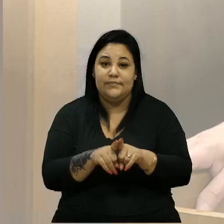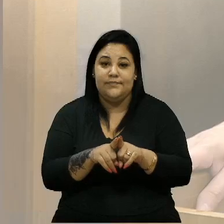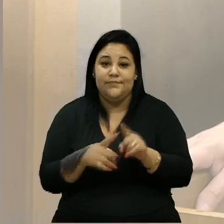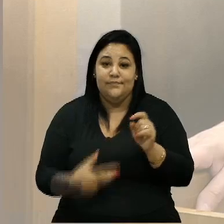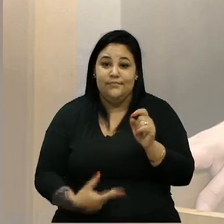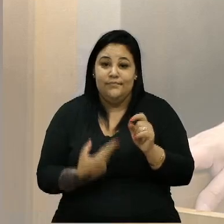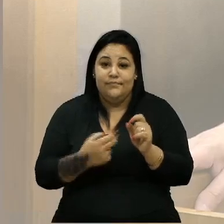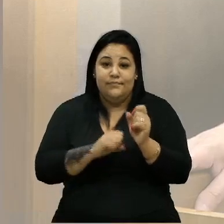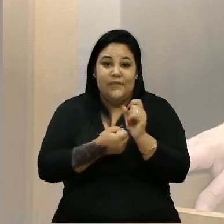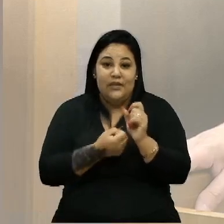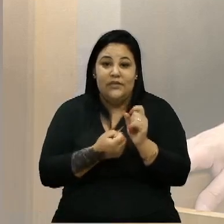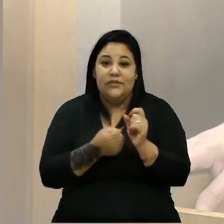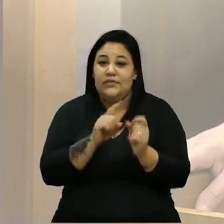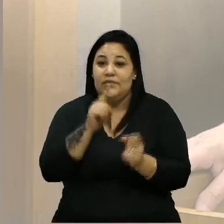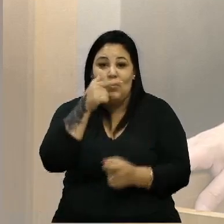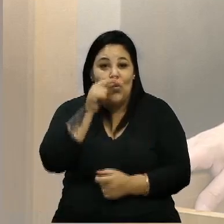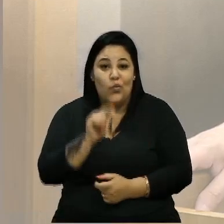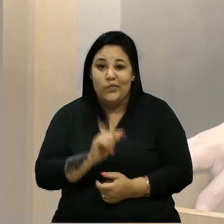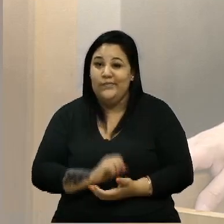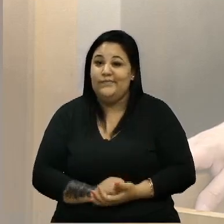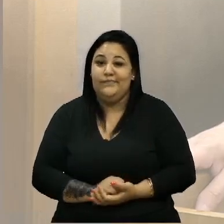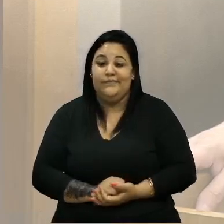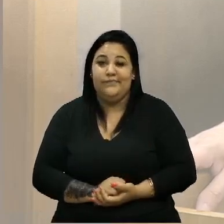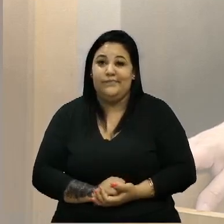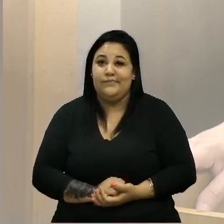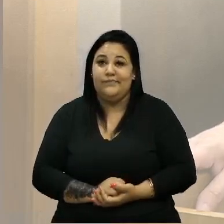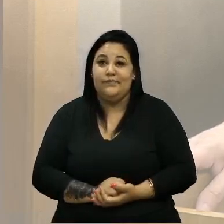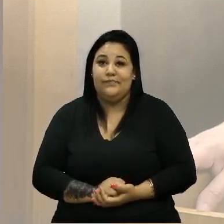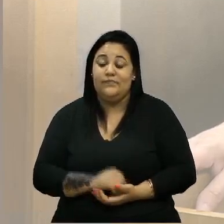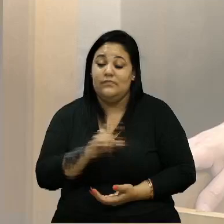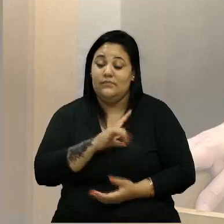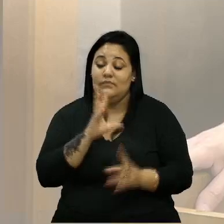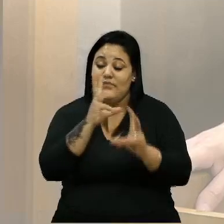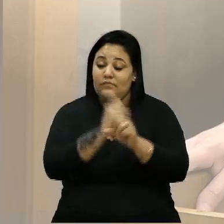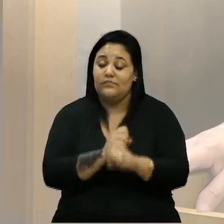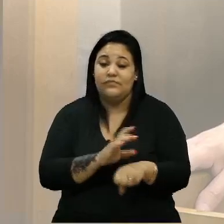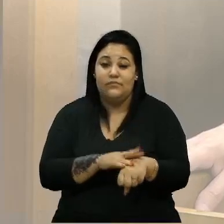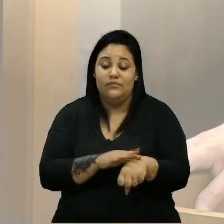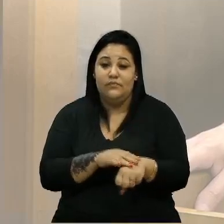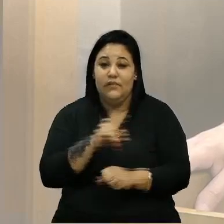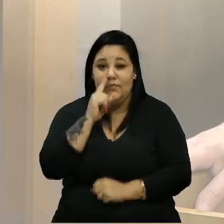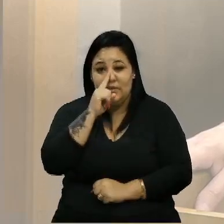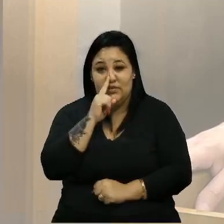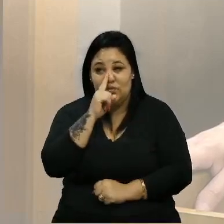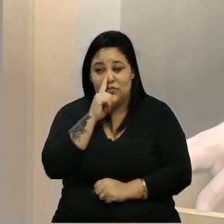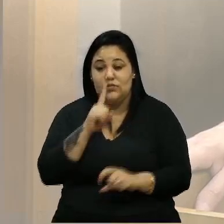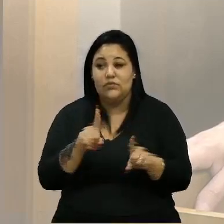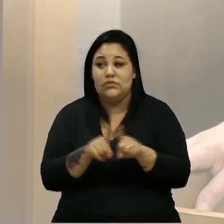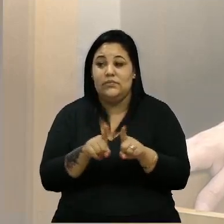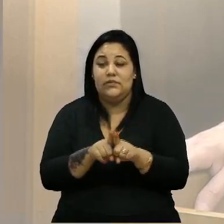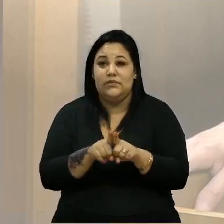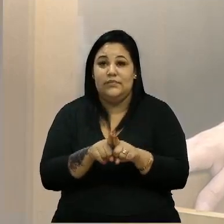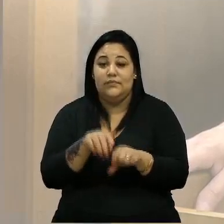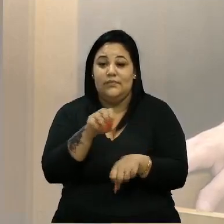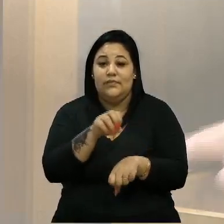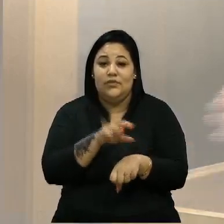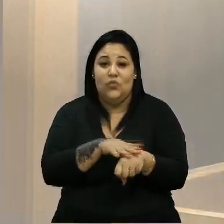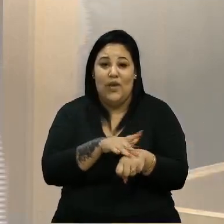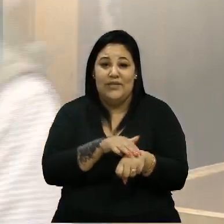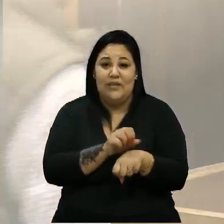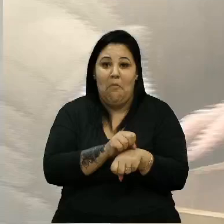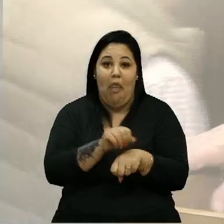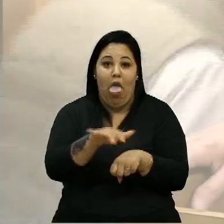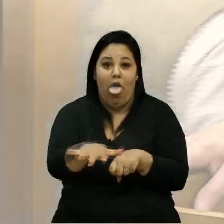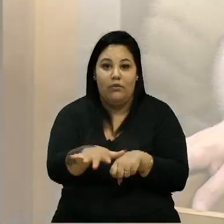acontecendo, tem animais que estão doentes, isso é perigoso também para a transmissão de doenças, então tem que